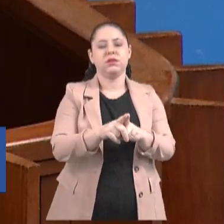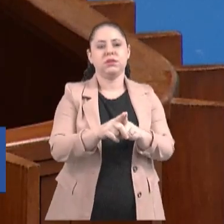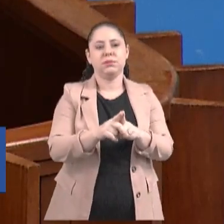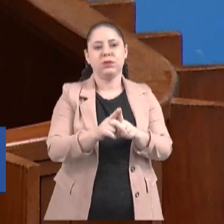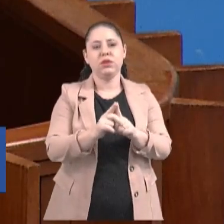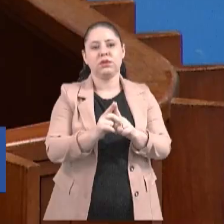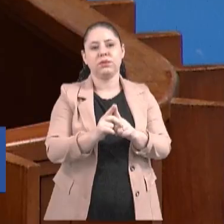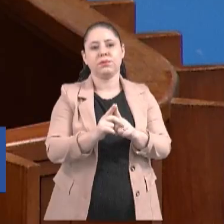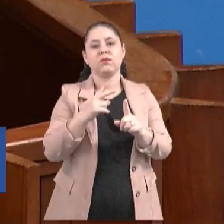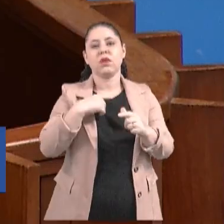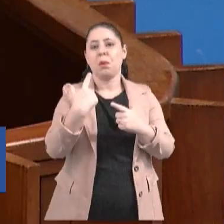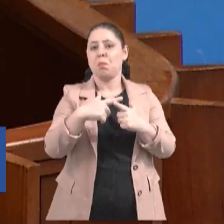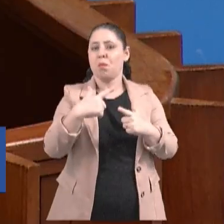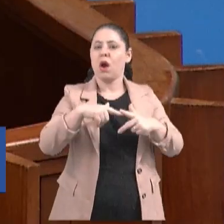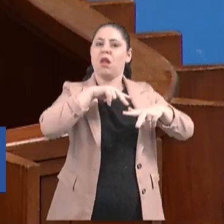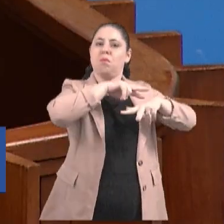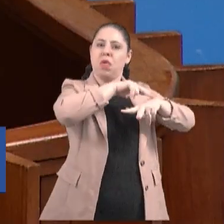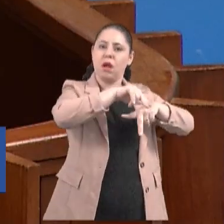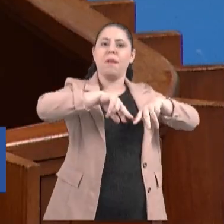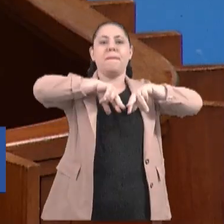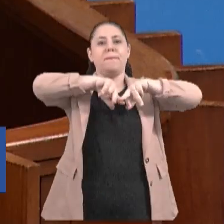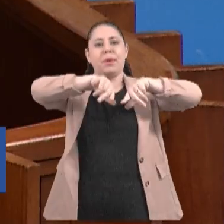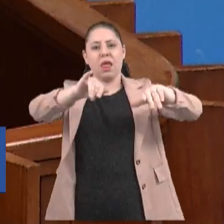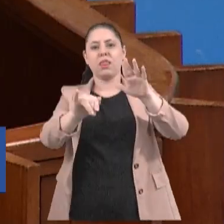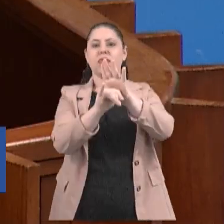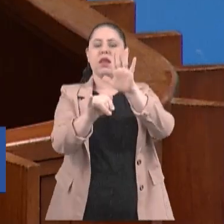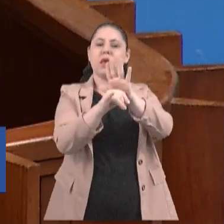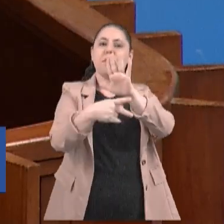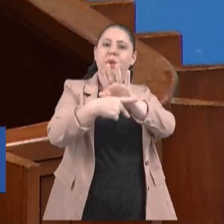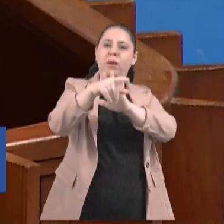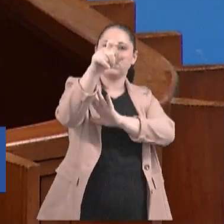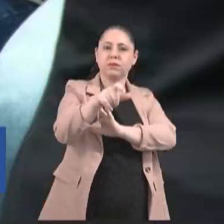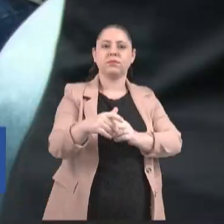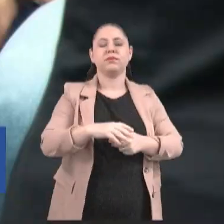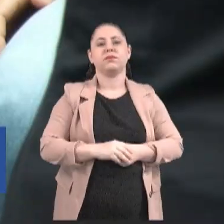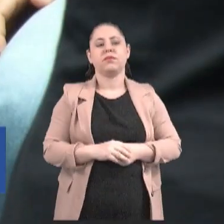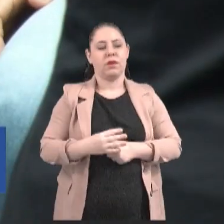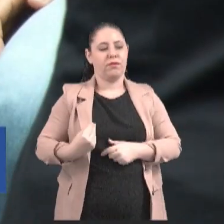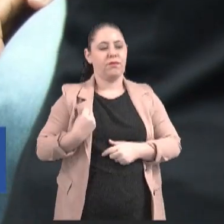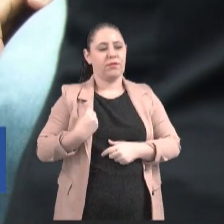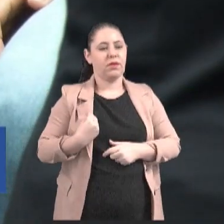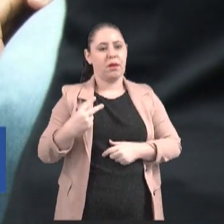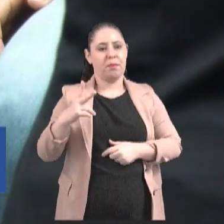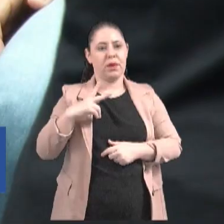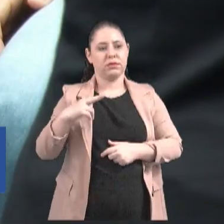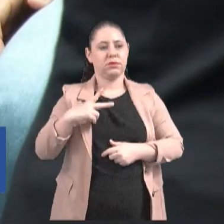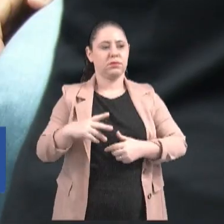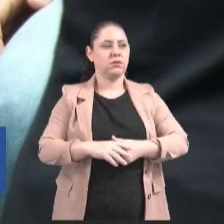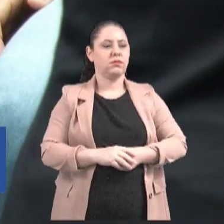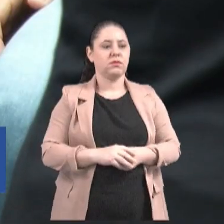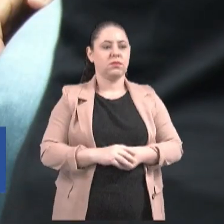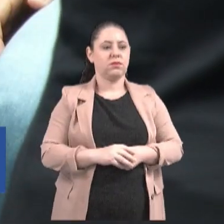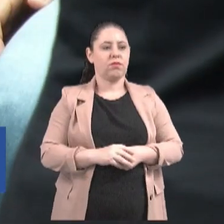física, orientação sexual, identidade de gênero ou vida privada.